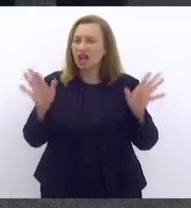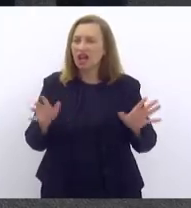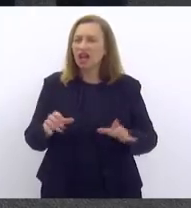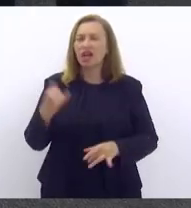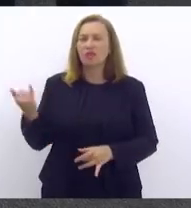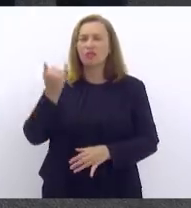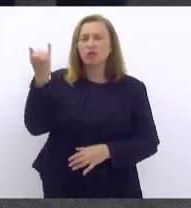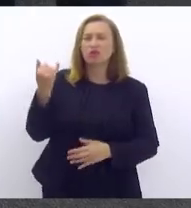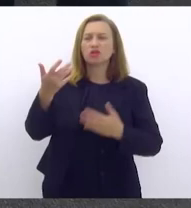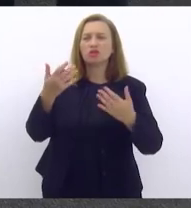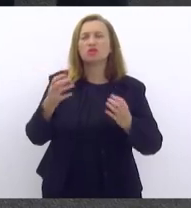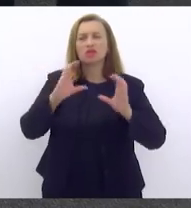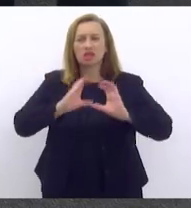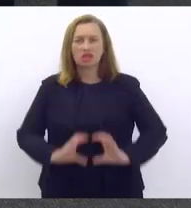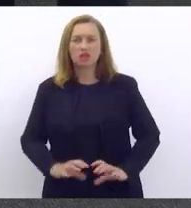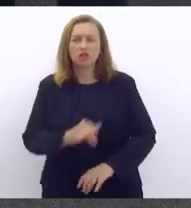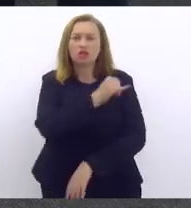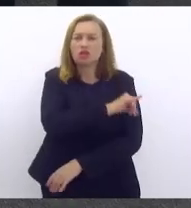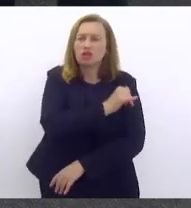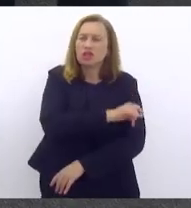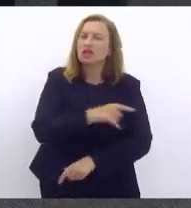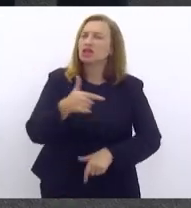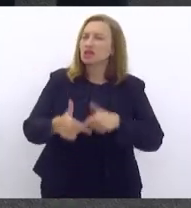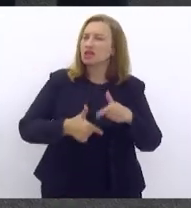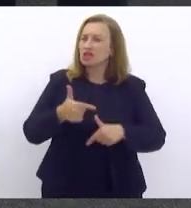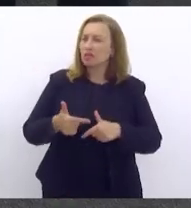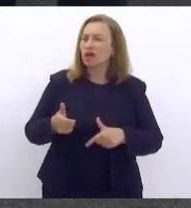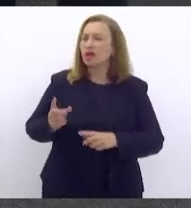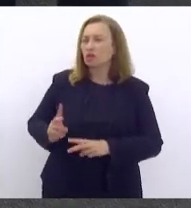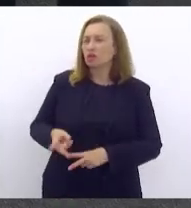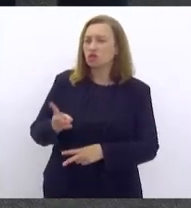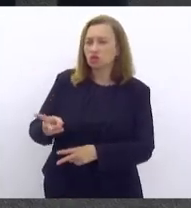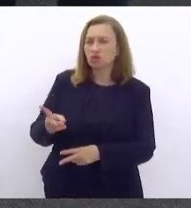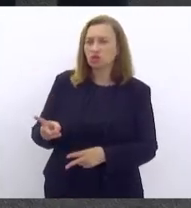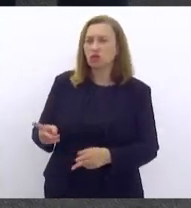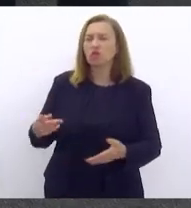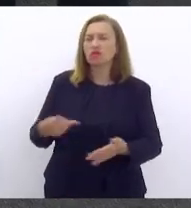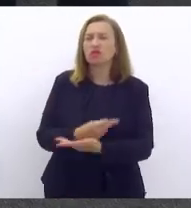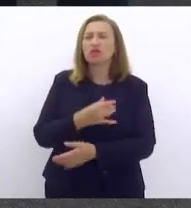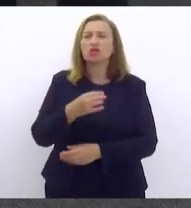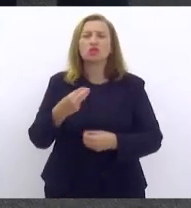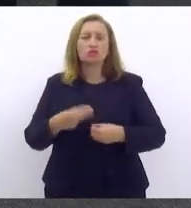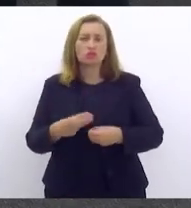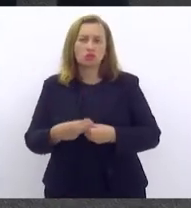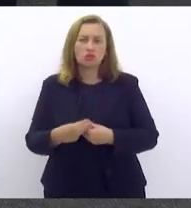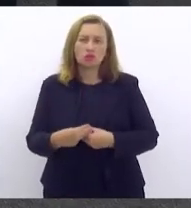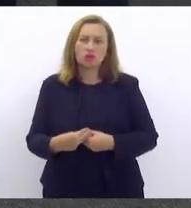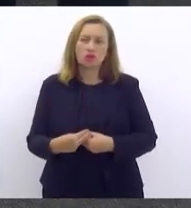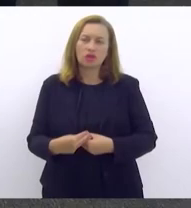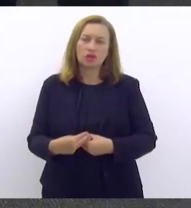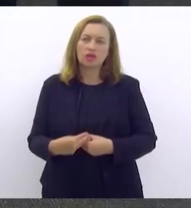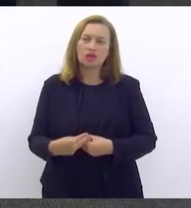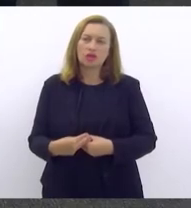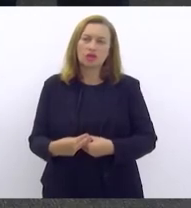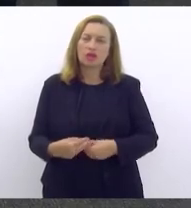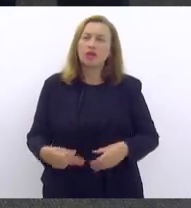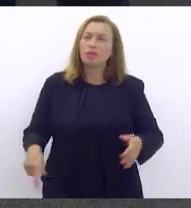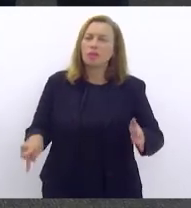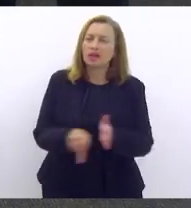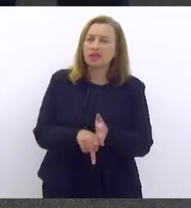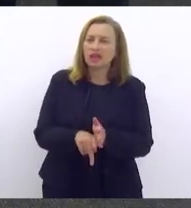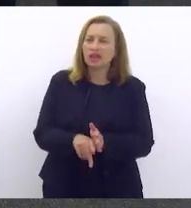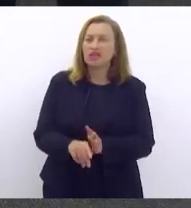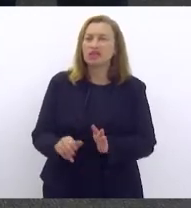de Janeiro saiba que essas operações que ainda insistem em acontecer nos municípios são obra exclusivamente dos